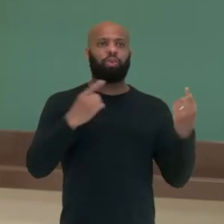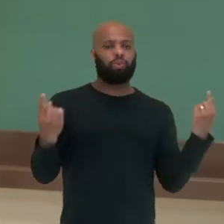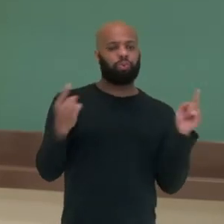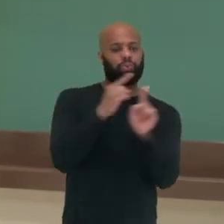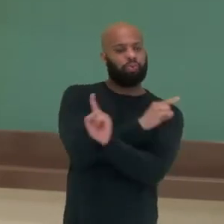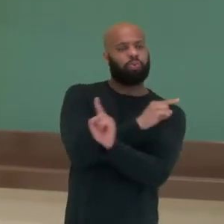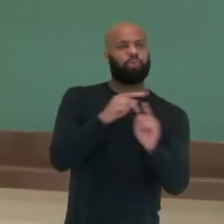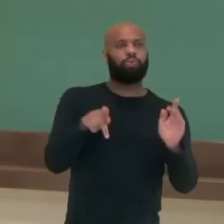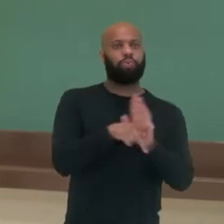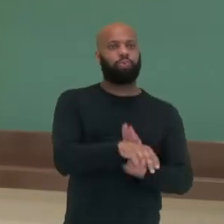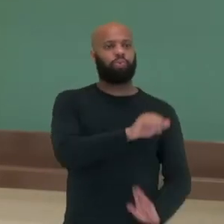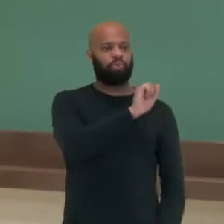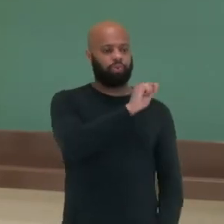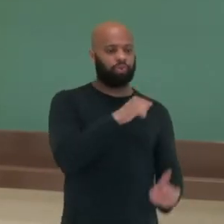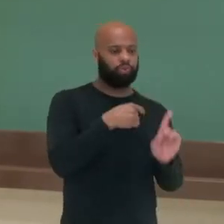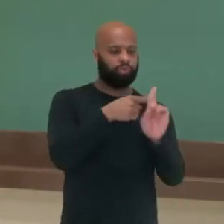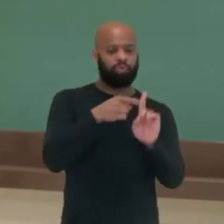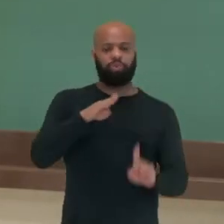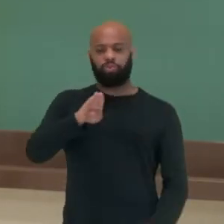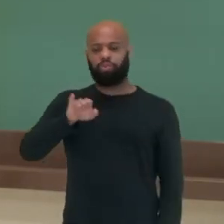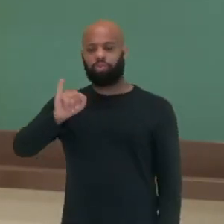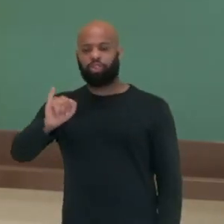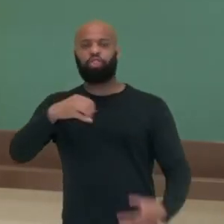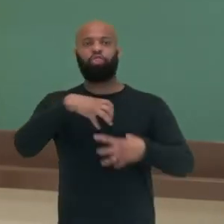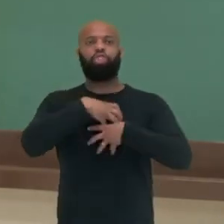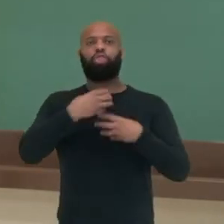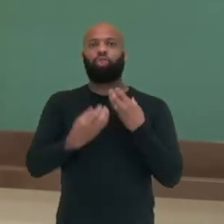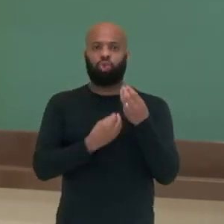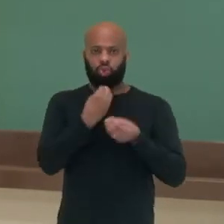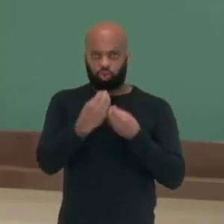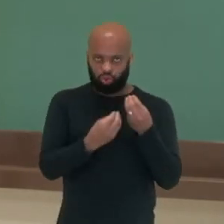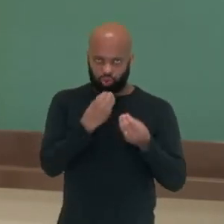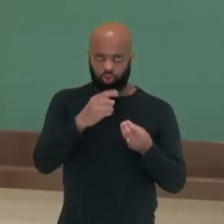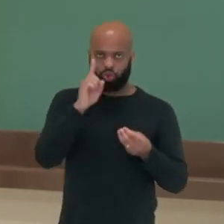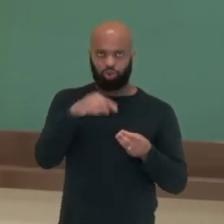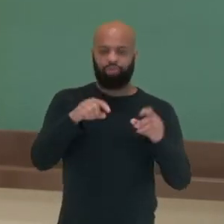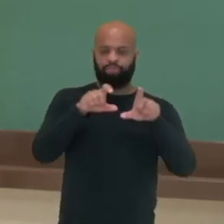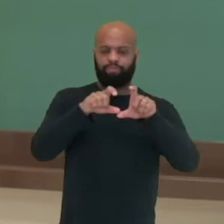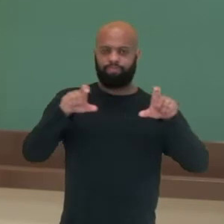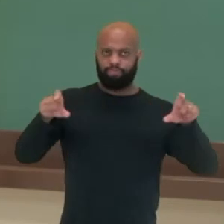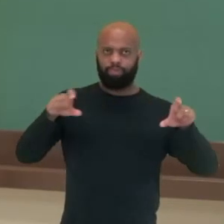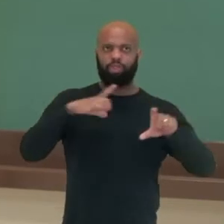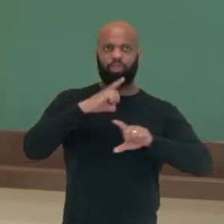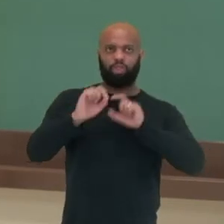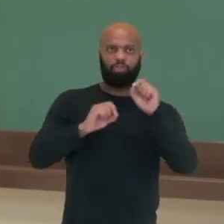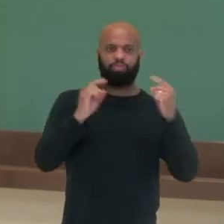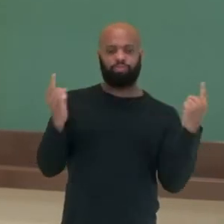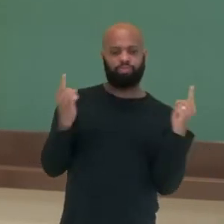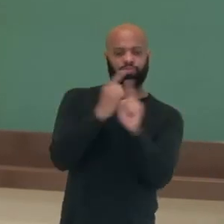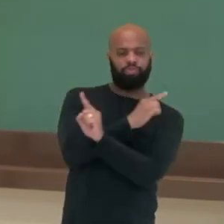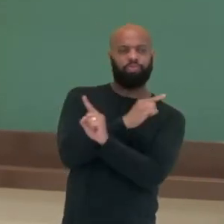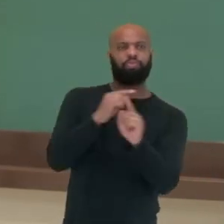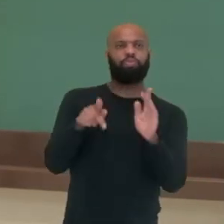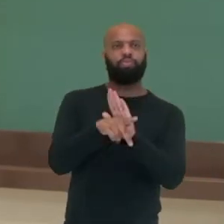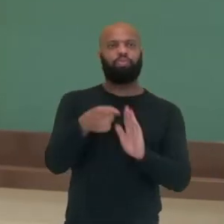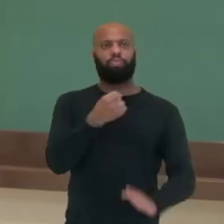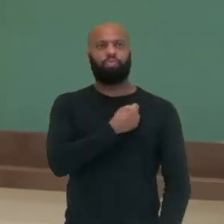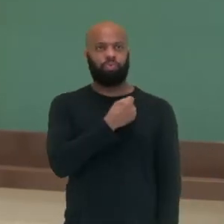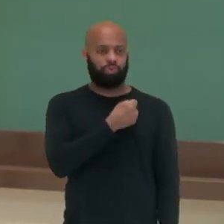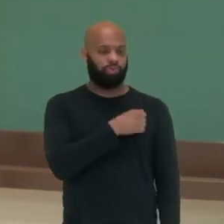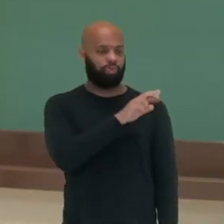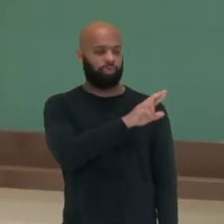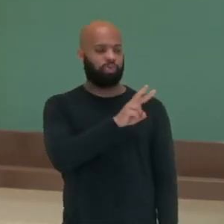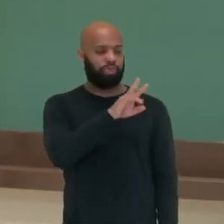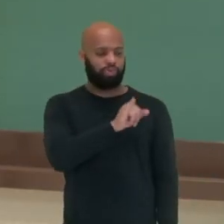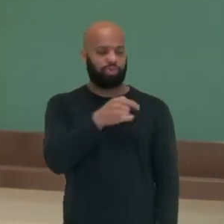de A mais BI, que está na forma algébrica, o seu oposto eu vou mudar ao sinal da parte real, então vai ficar